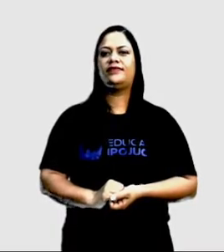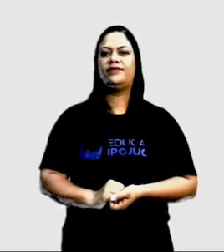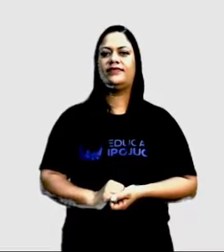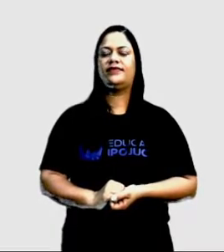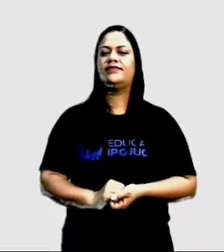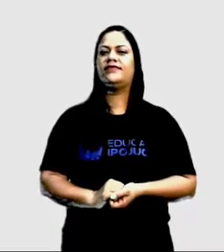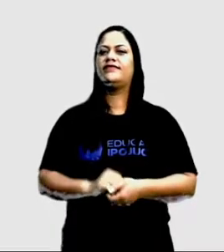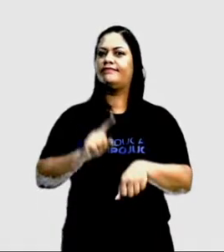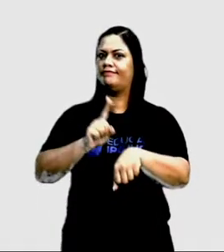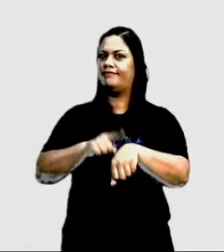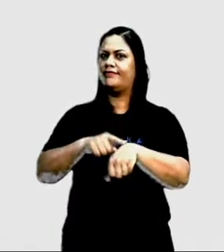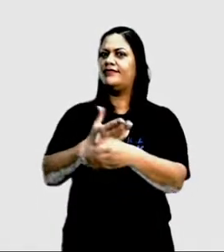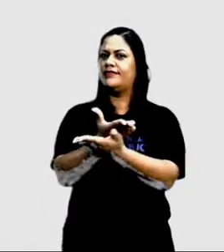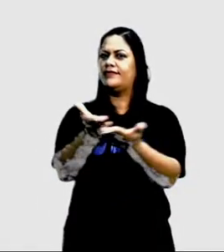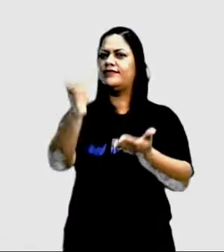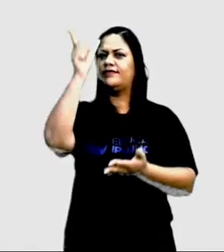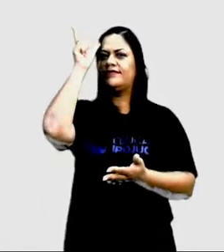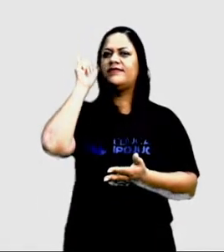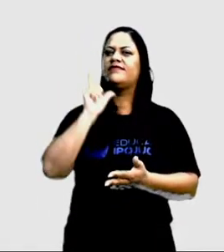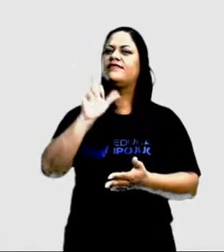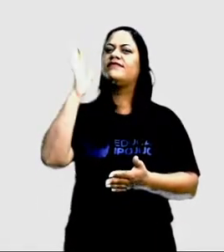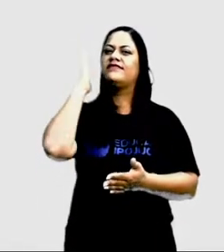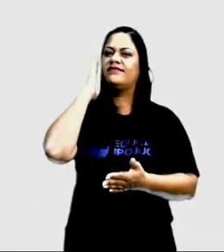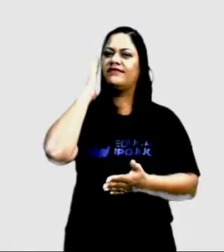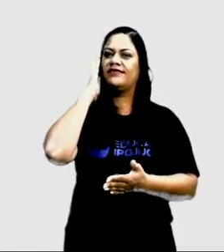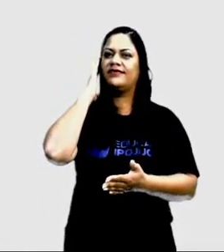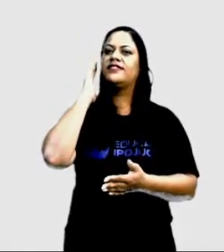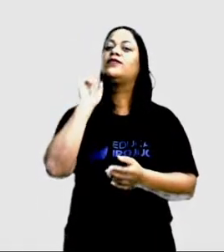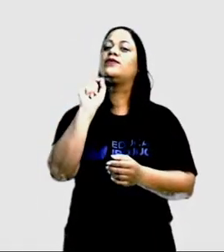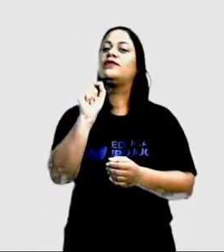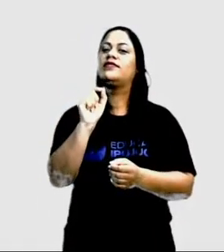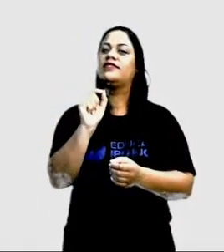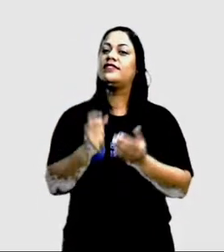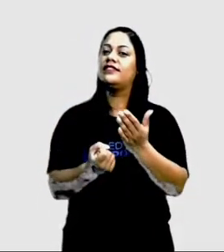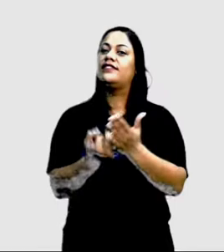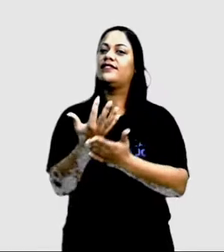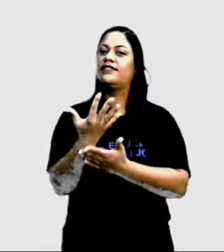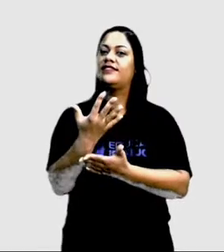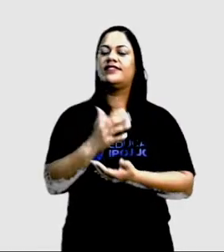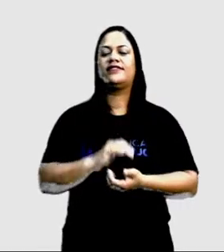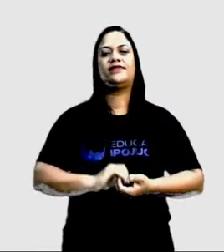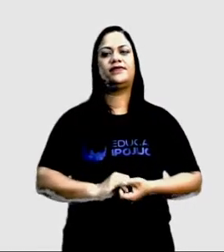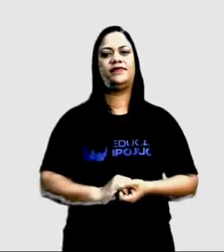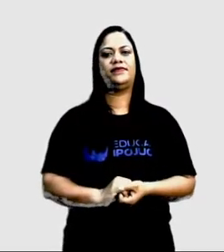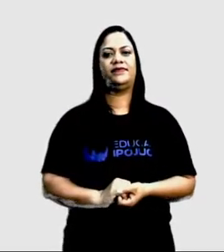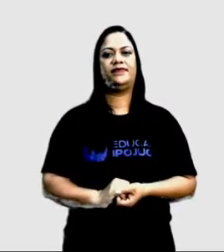Vou dar um tempinho para que vocês consigam entender o que aconteceu nessa história.